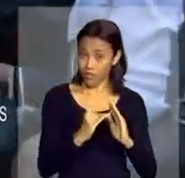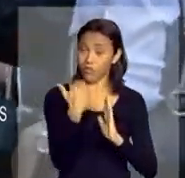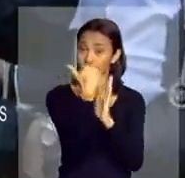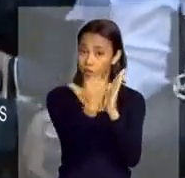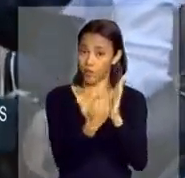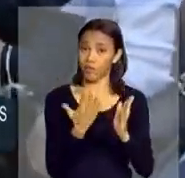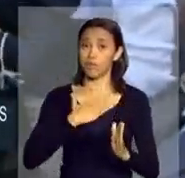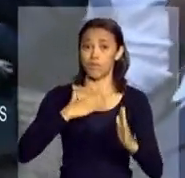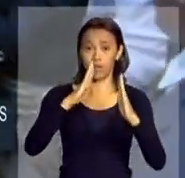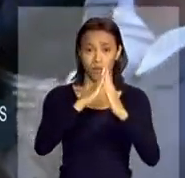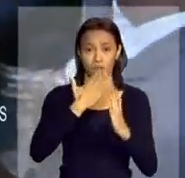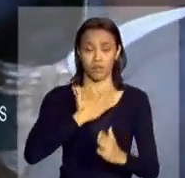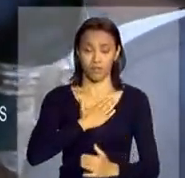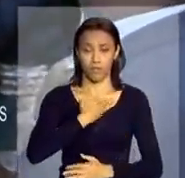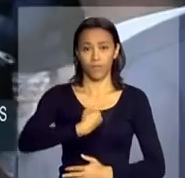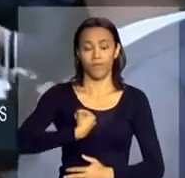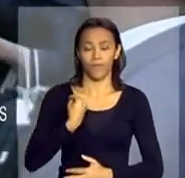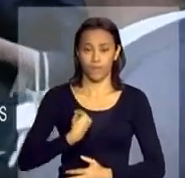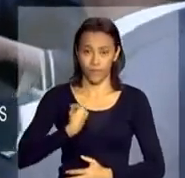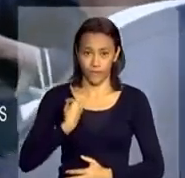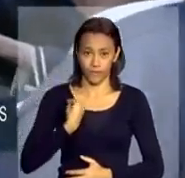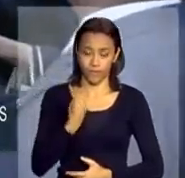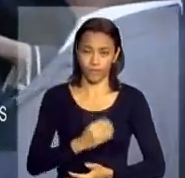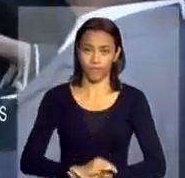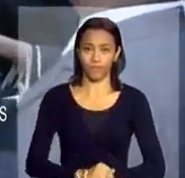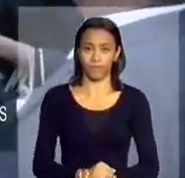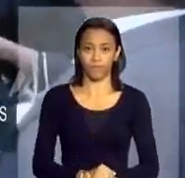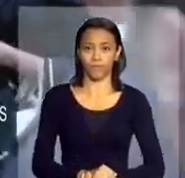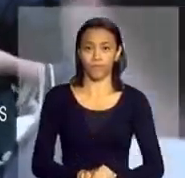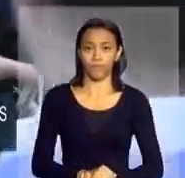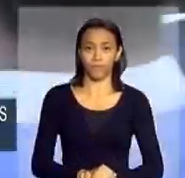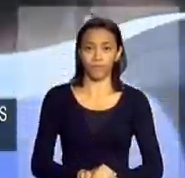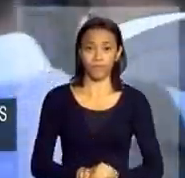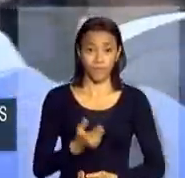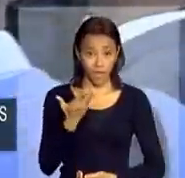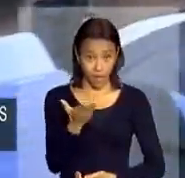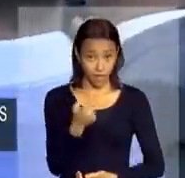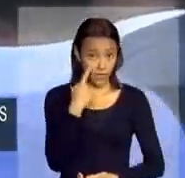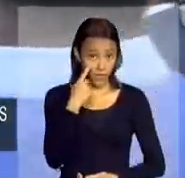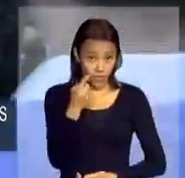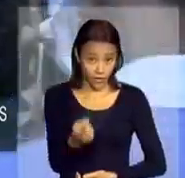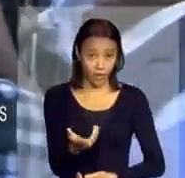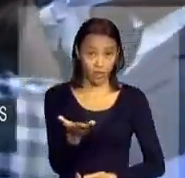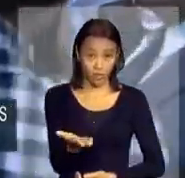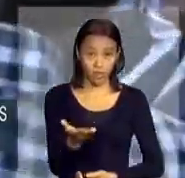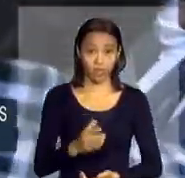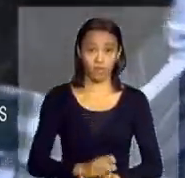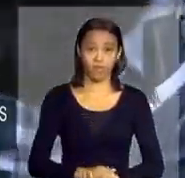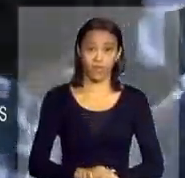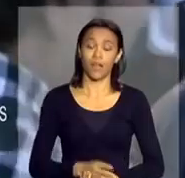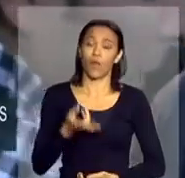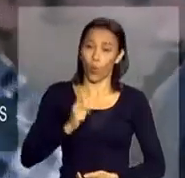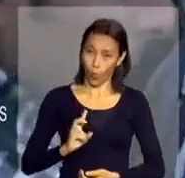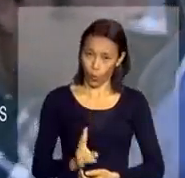programa Minha Casa, Minha Vida. ela ir recebendo